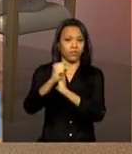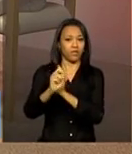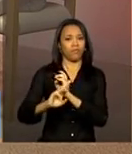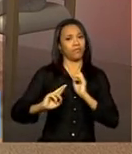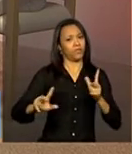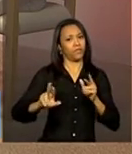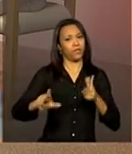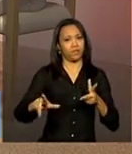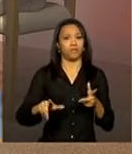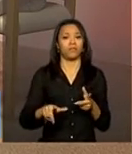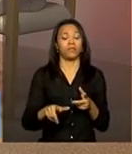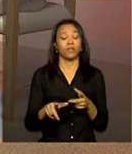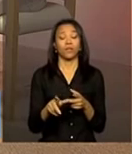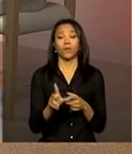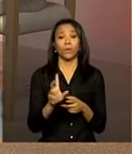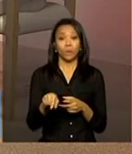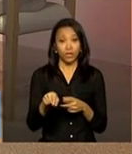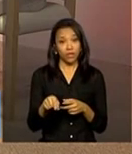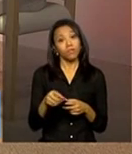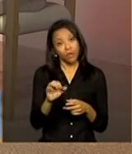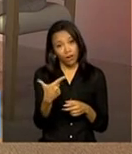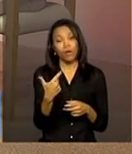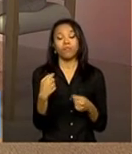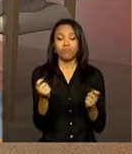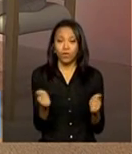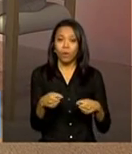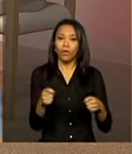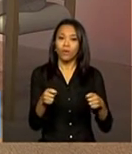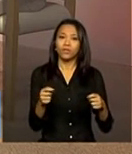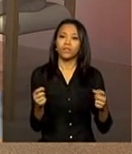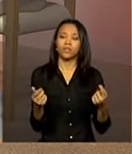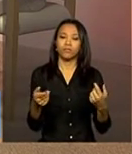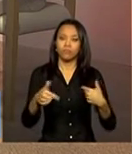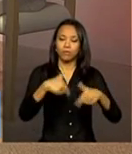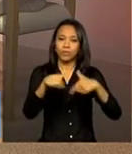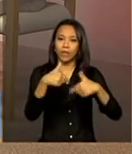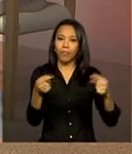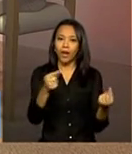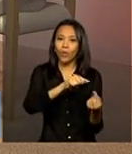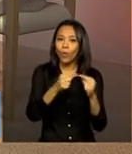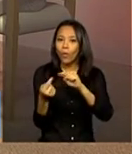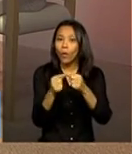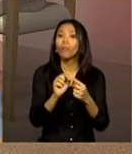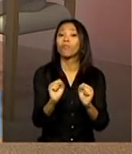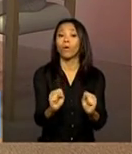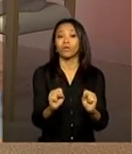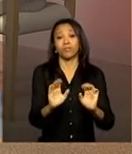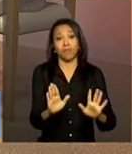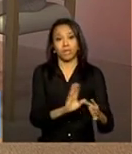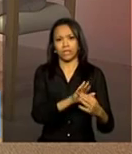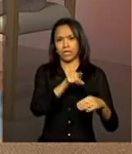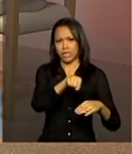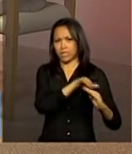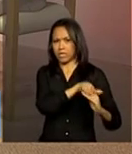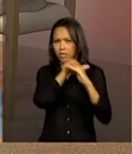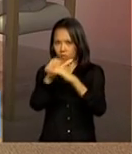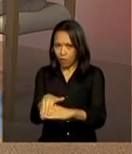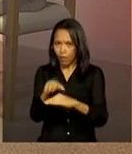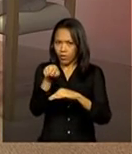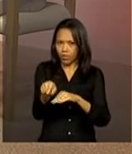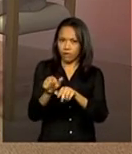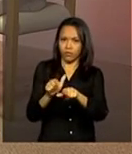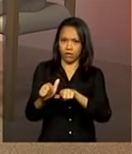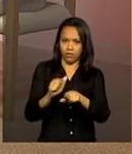o que não impede um trabalho articulado e nesse sentido a secretária Denise Colim né a secretária